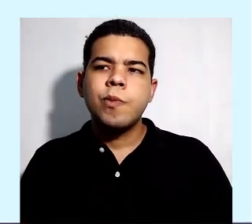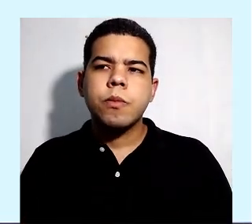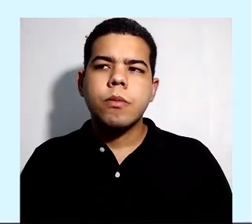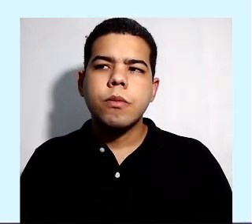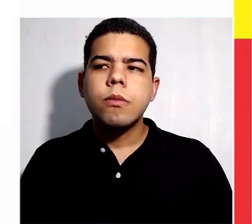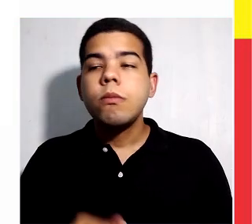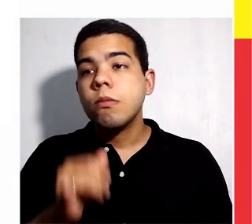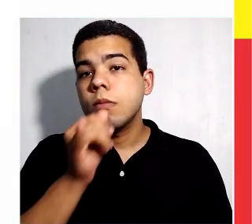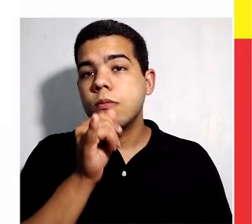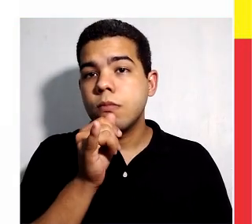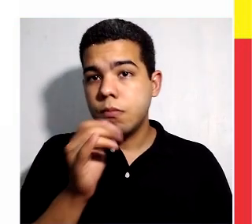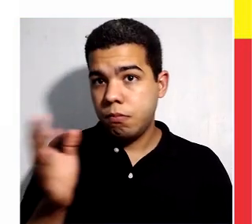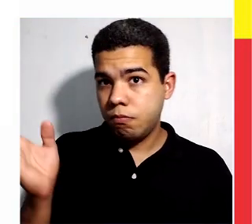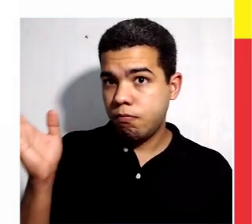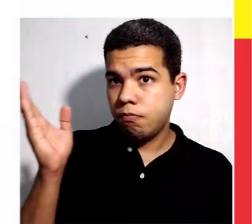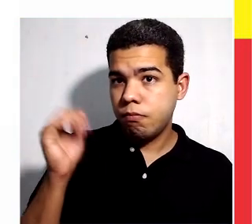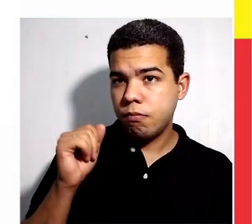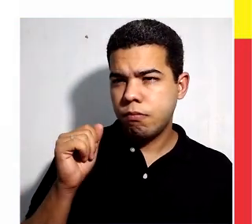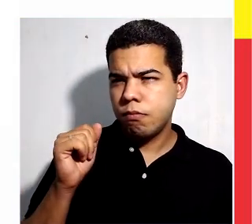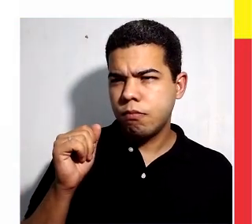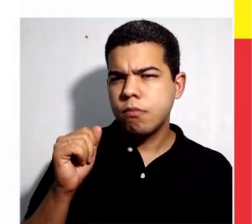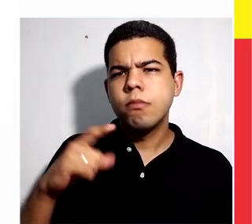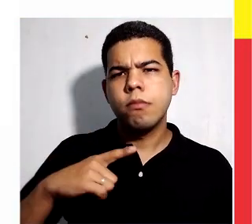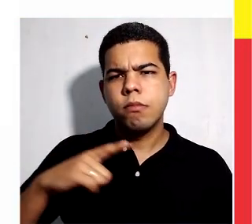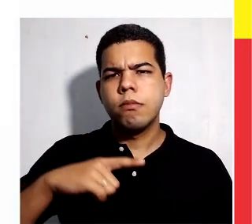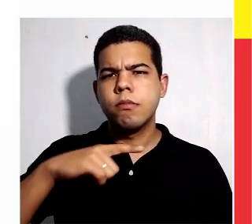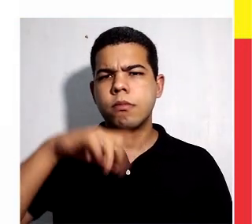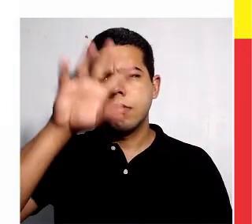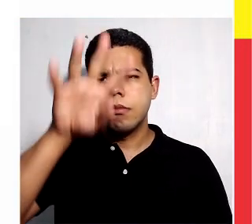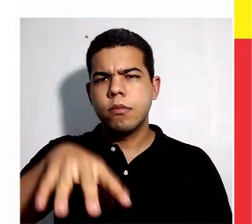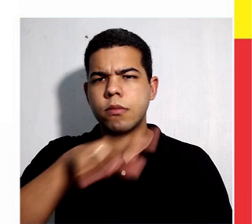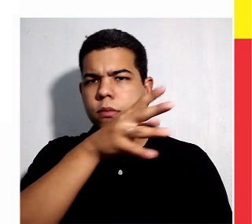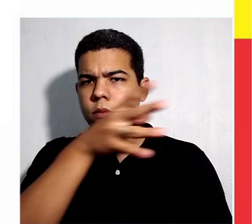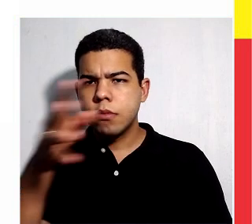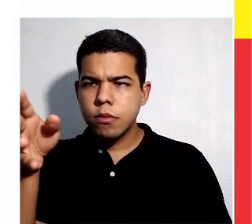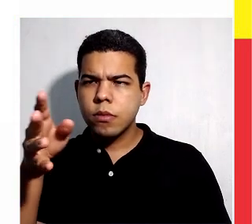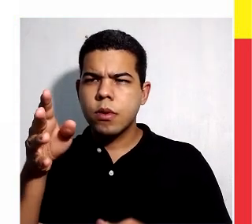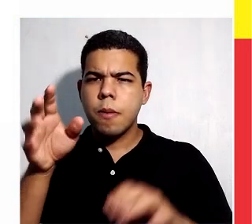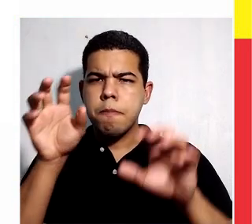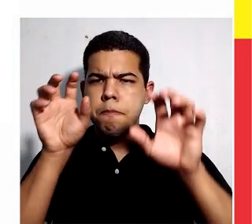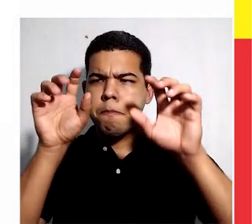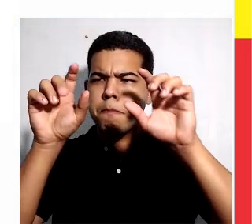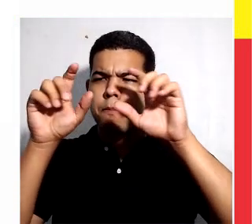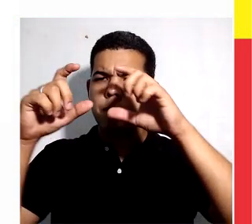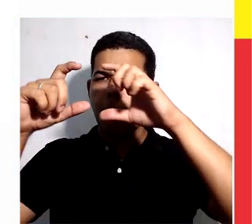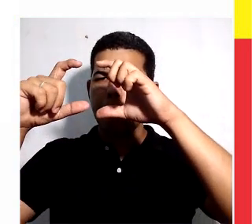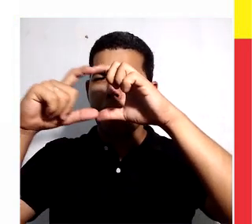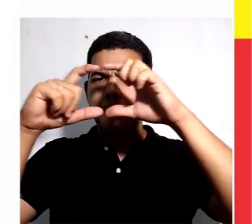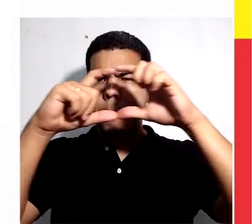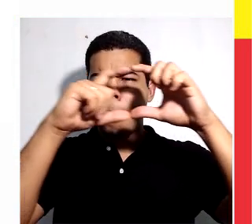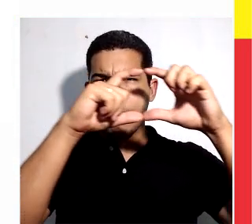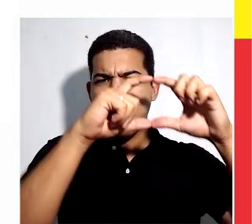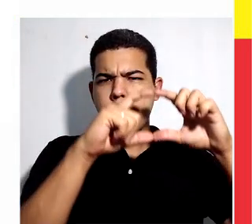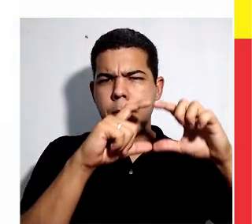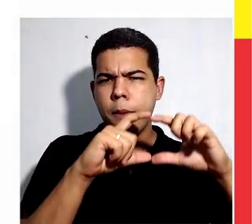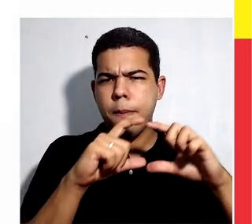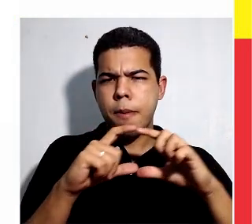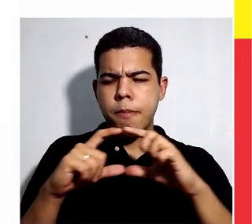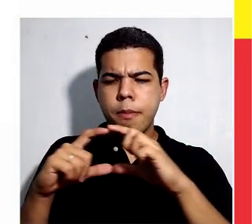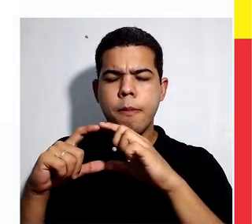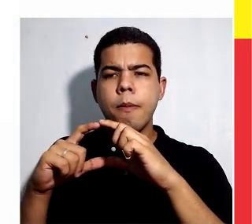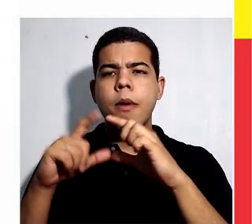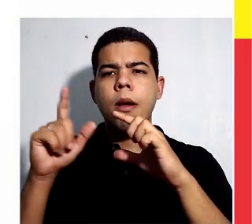aqui, ó. Essa aqui é uma malha quadriculada. Temos aqui, ó, cada quadradinho